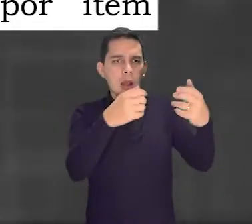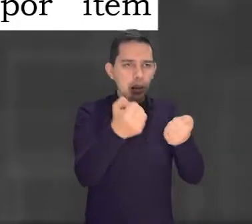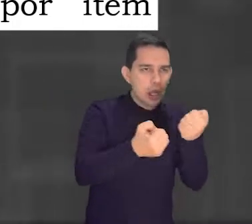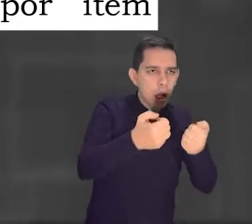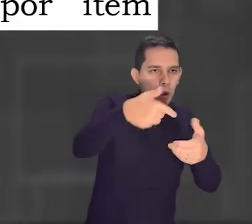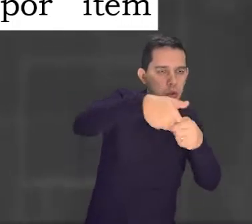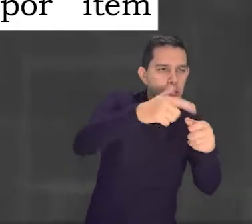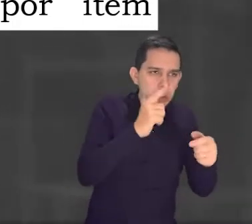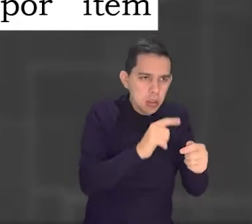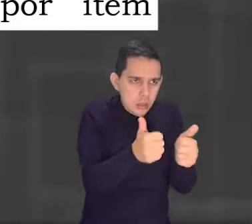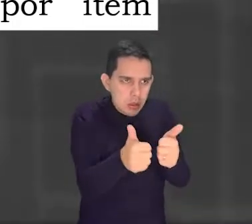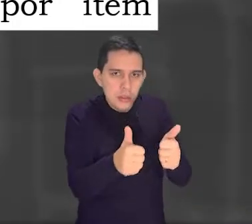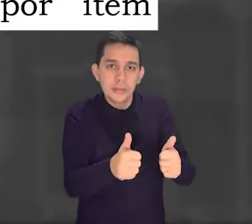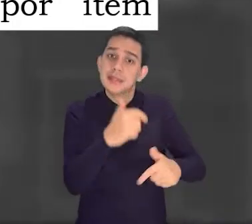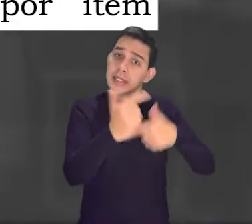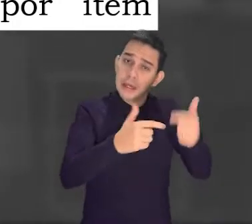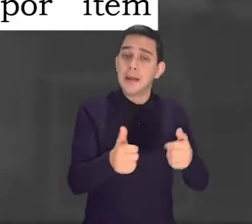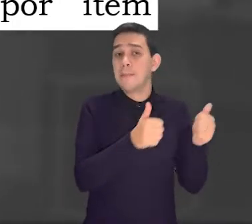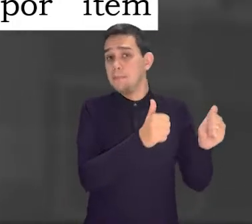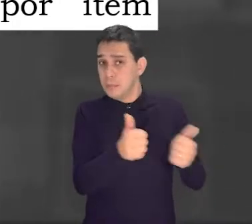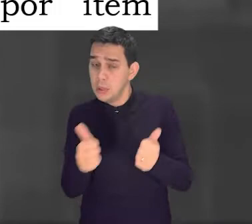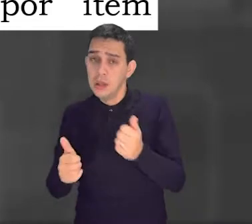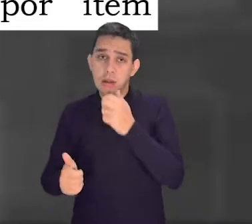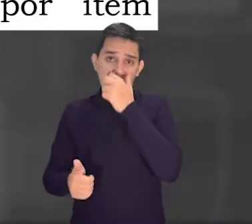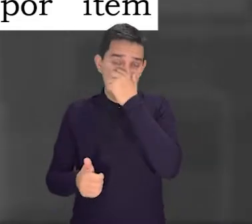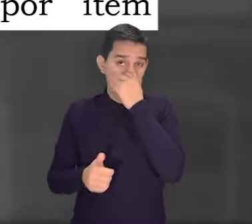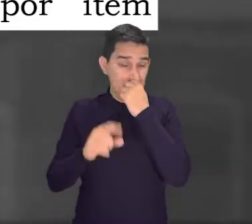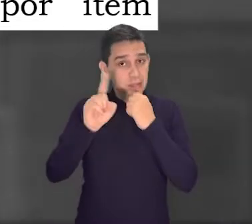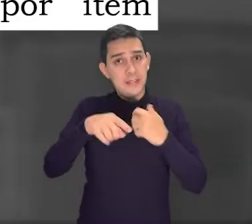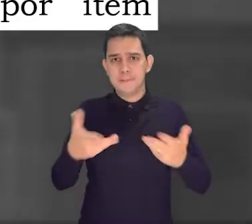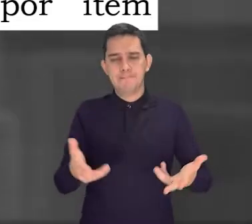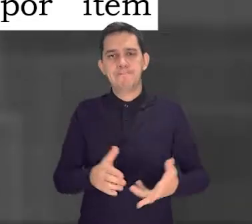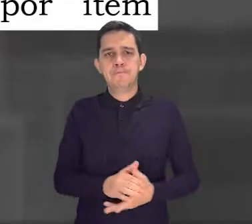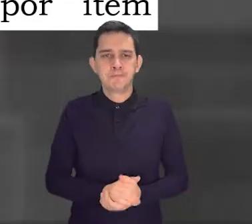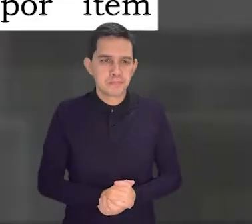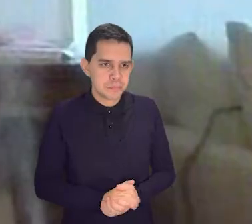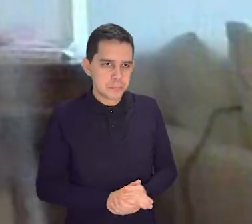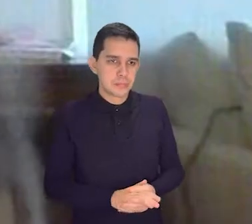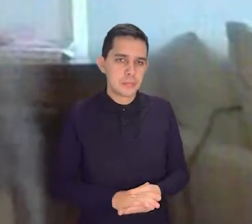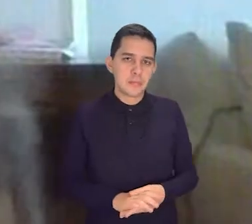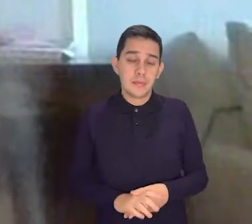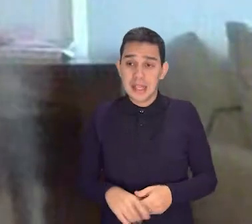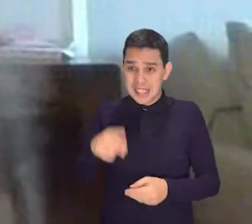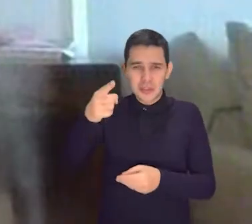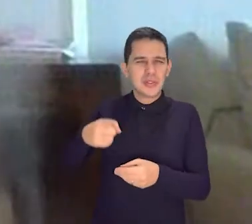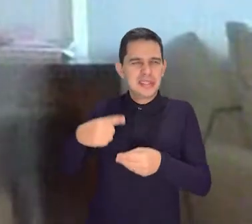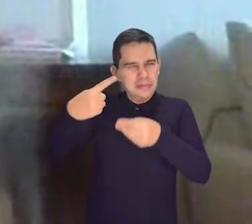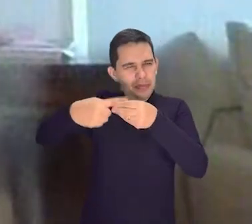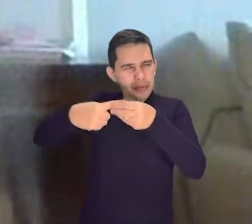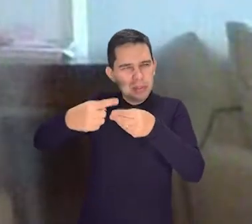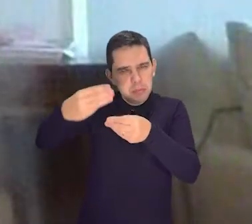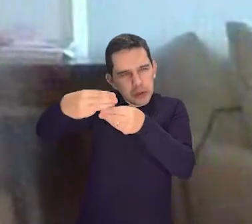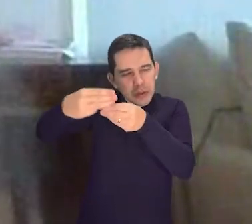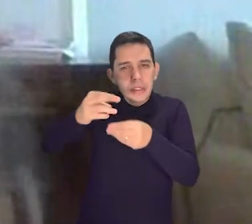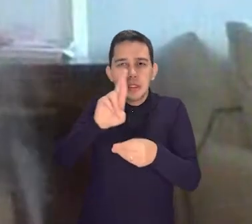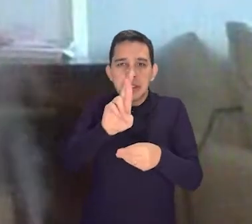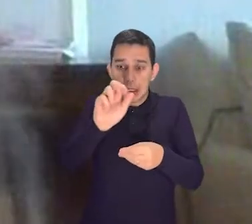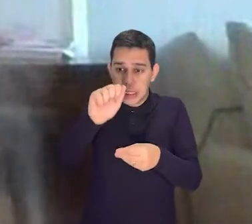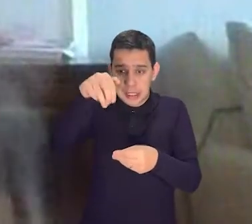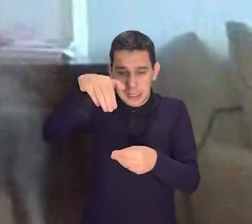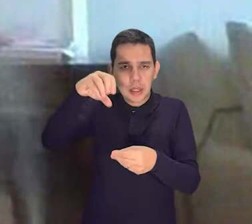conselheiros tutelares que tenham condições de atuar. Né? Então, é isso. No caso do Conselho Tutelar de Ramos,